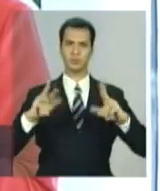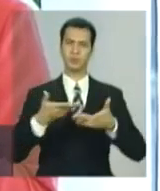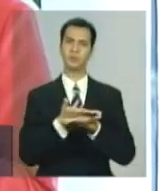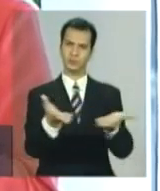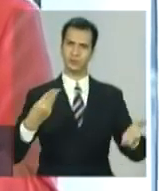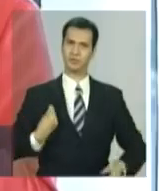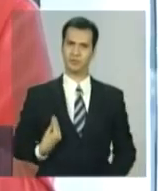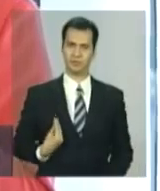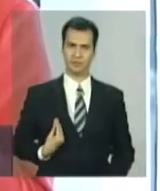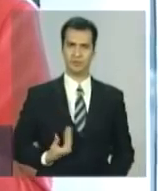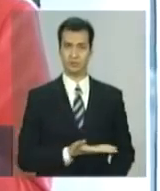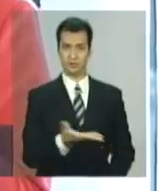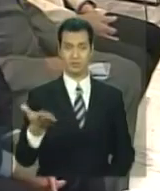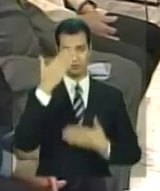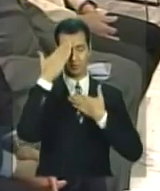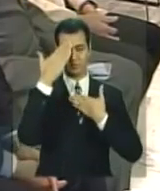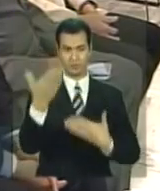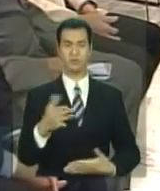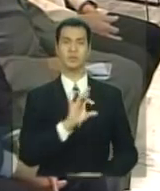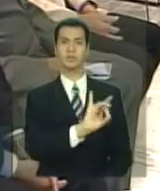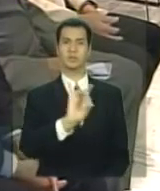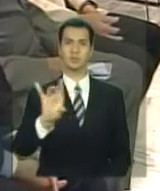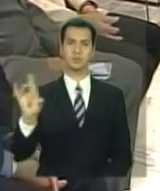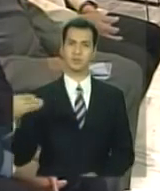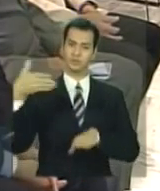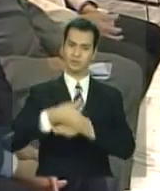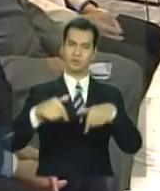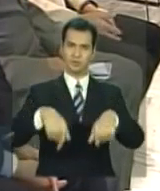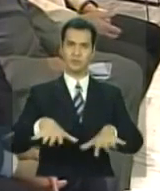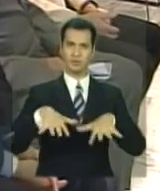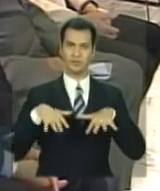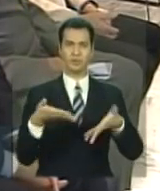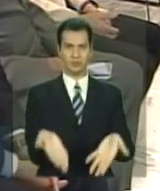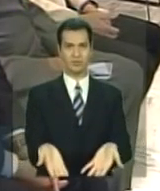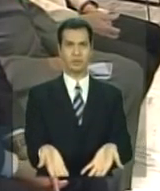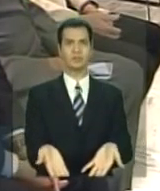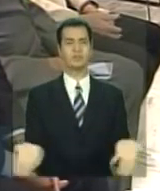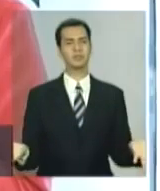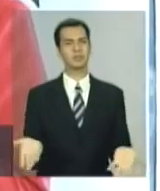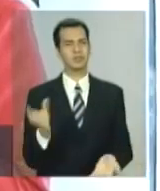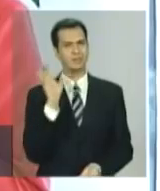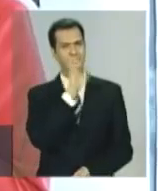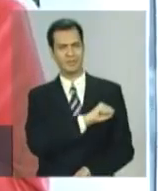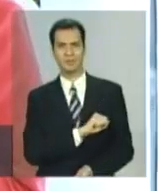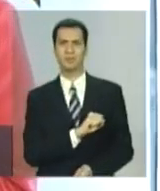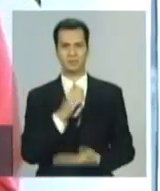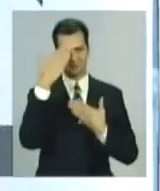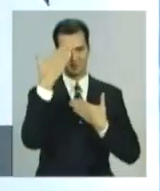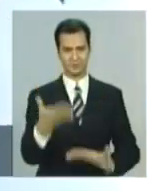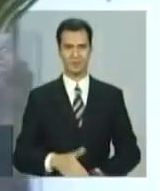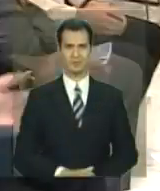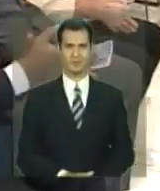aqui presentes. Agradeço a cada um que compareceu a essa cerimônia, que vai ser rápida.